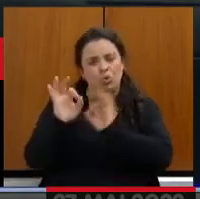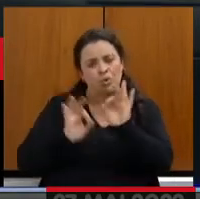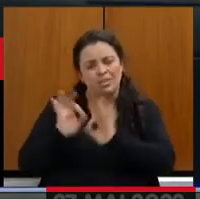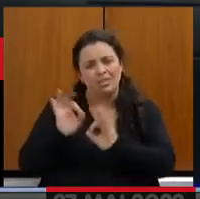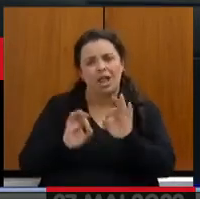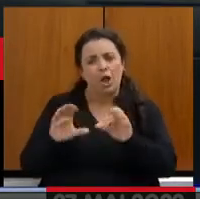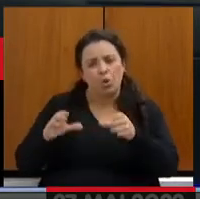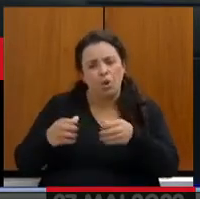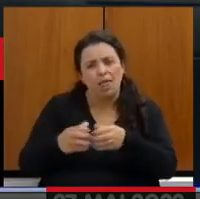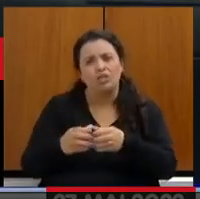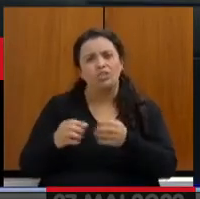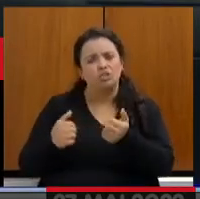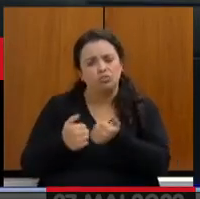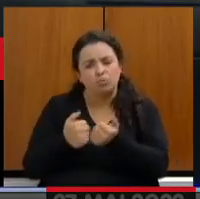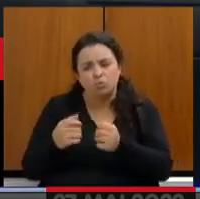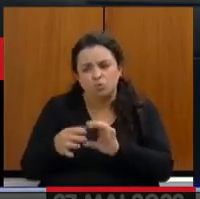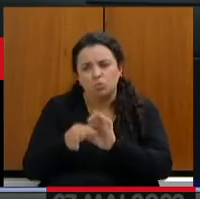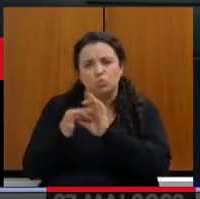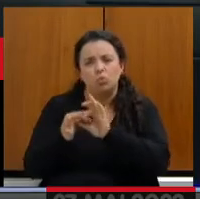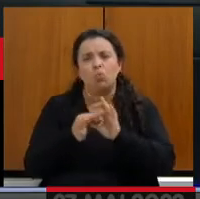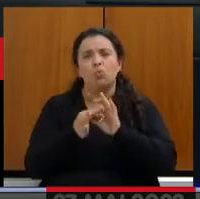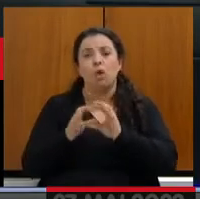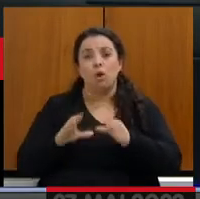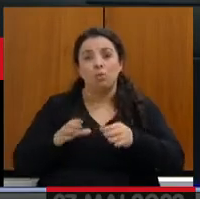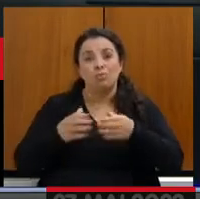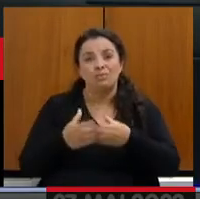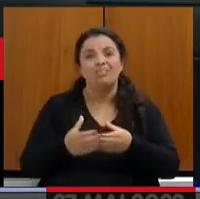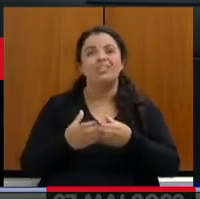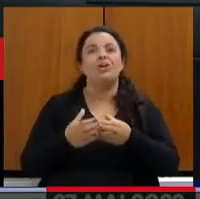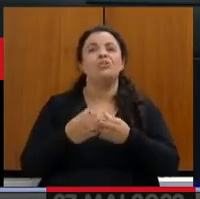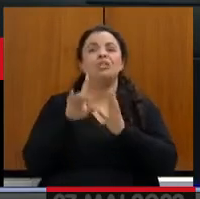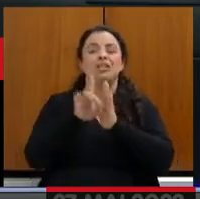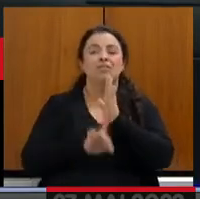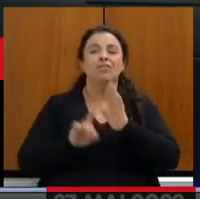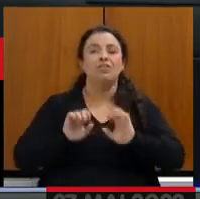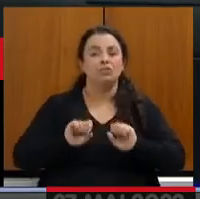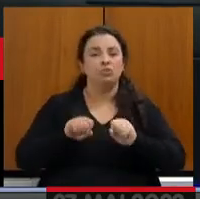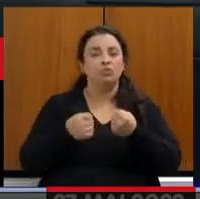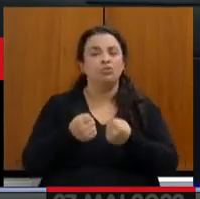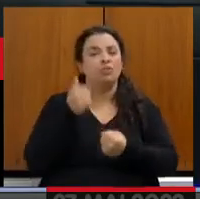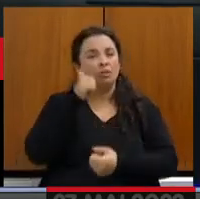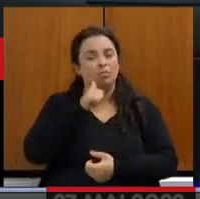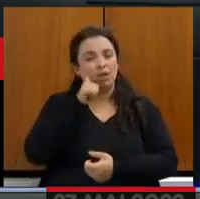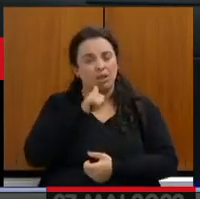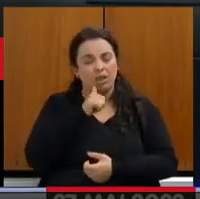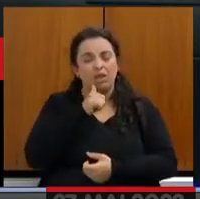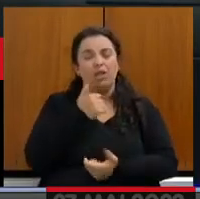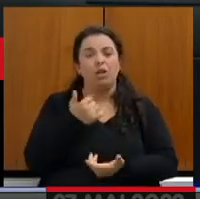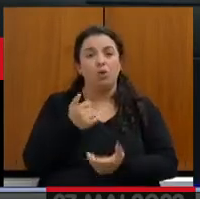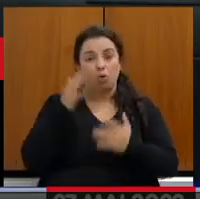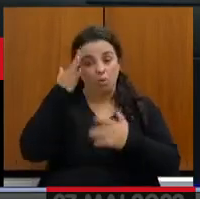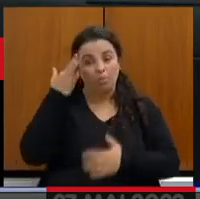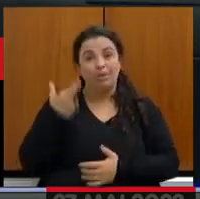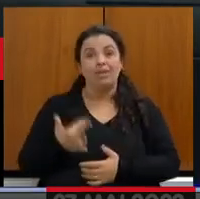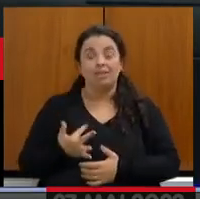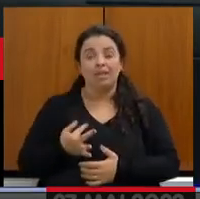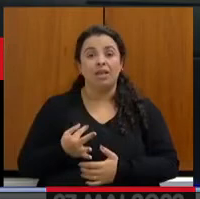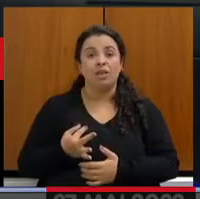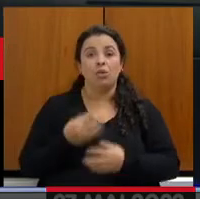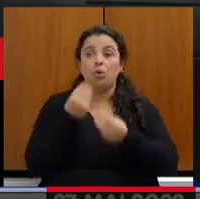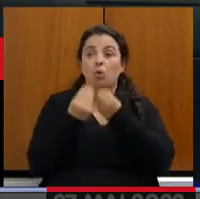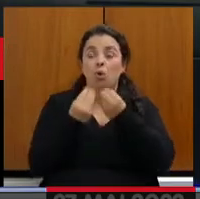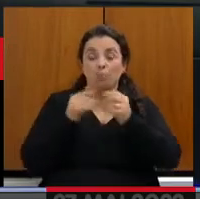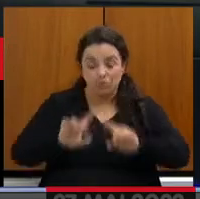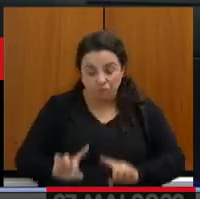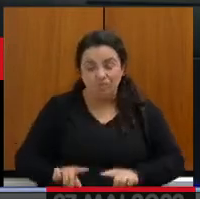coletivo a comissão de defesa dos direitos da mulher compreendendo toda a dimensão e o desafio